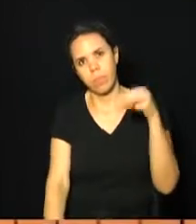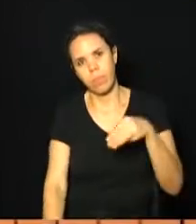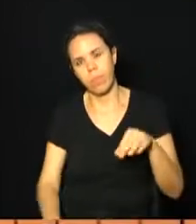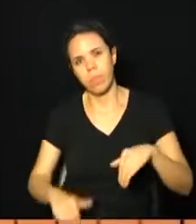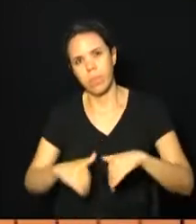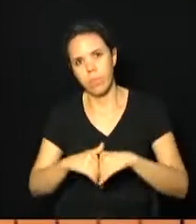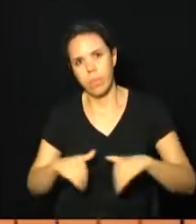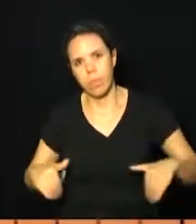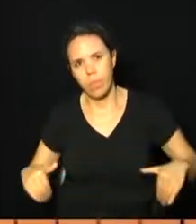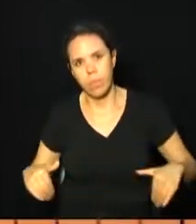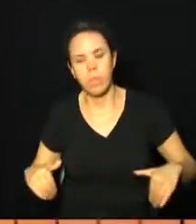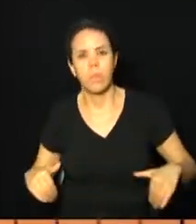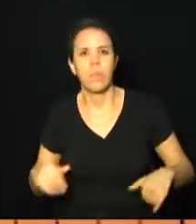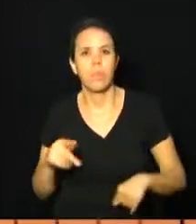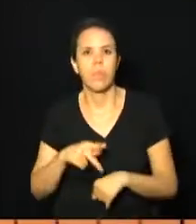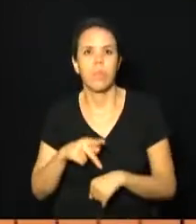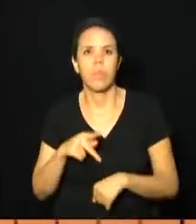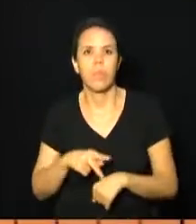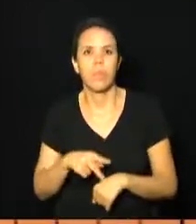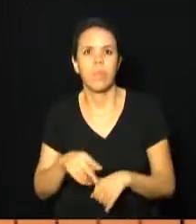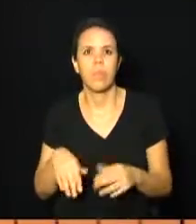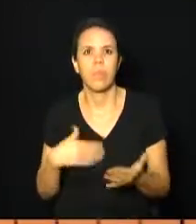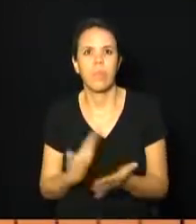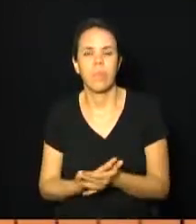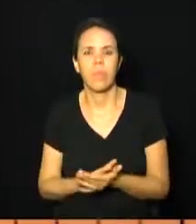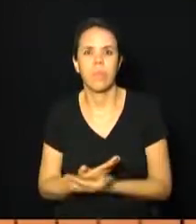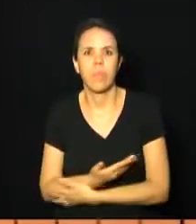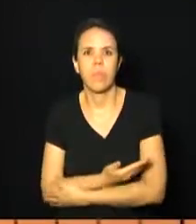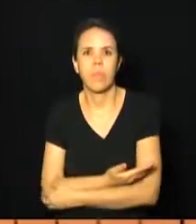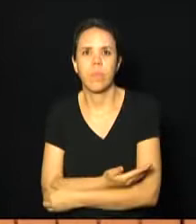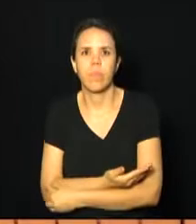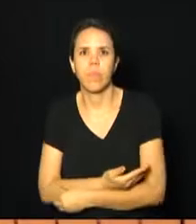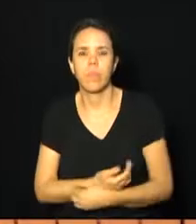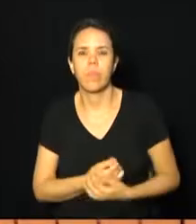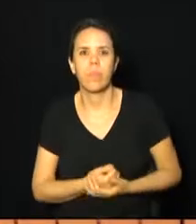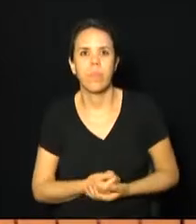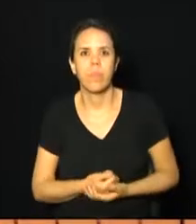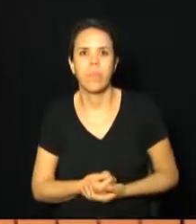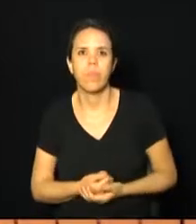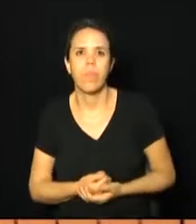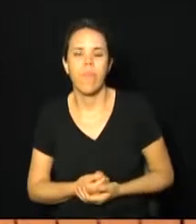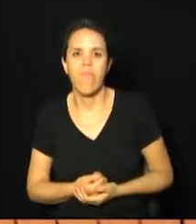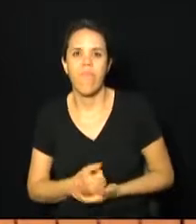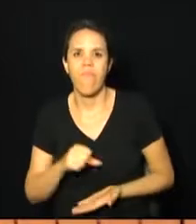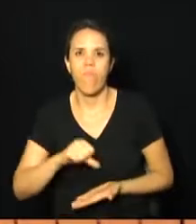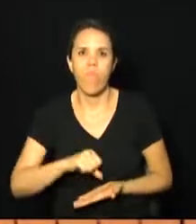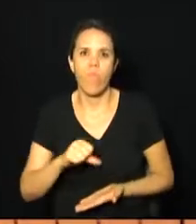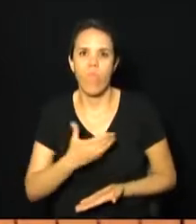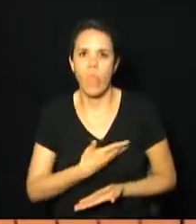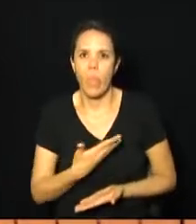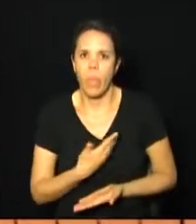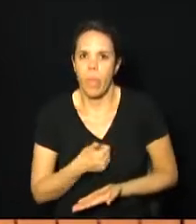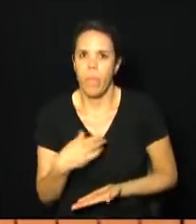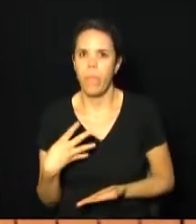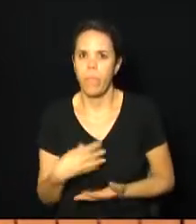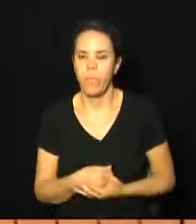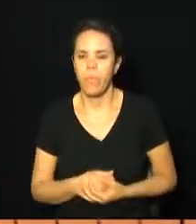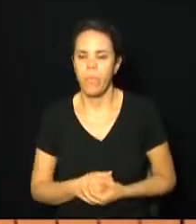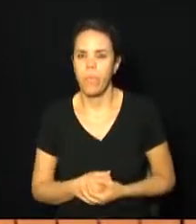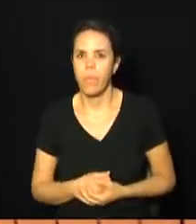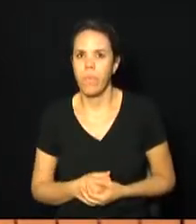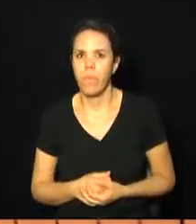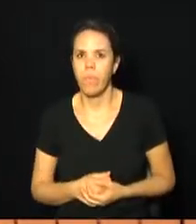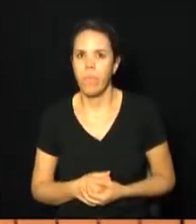divisa com Pedreira, e acaba até pegando um pouco ali a região do nosso amigo da 14.